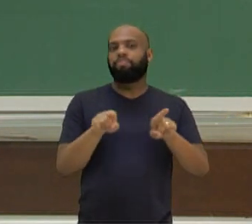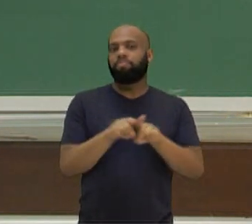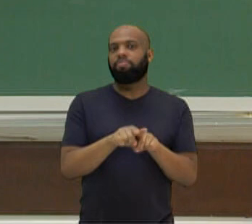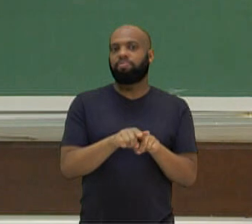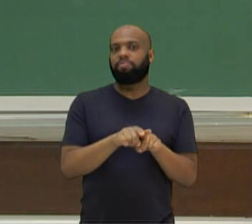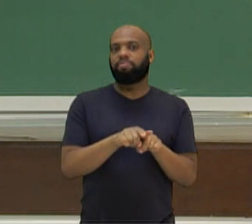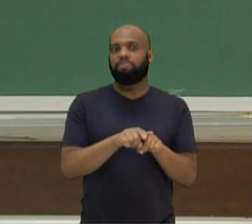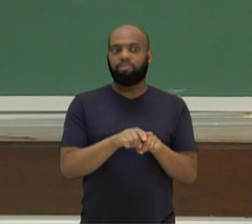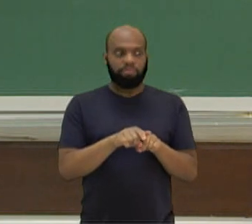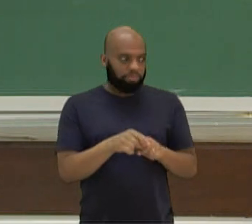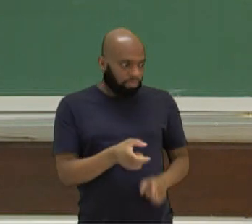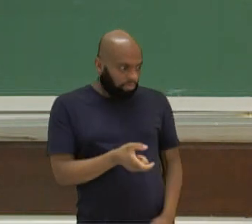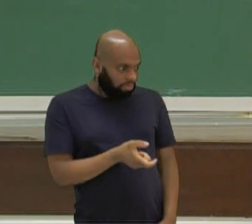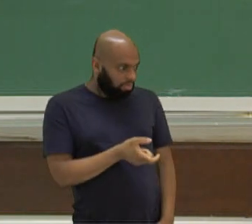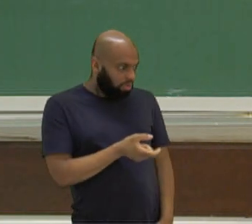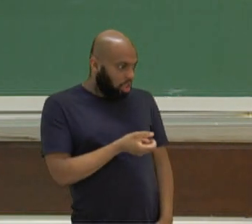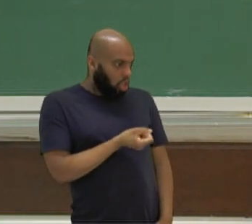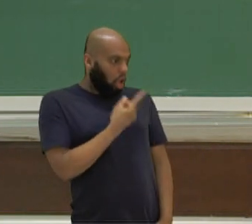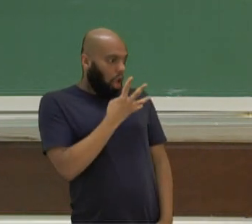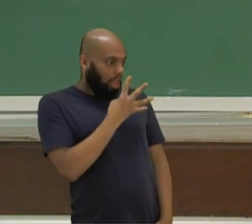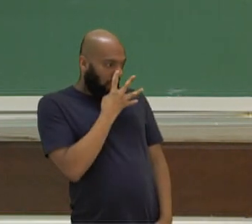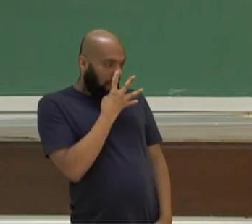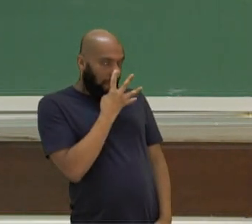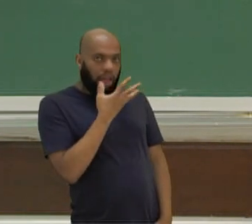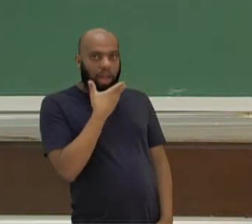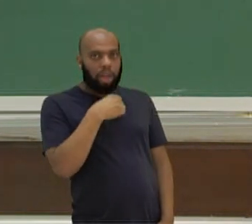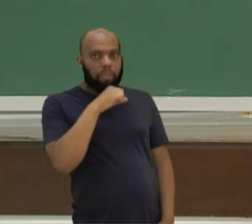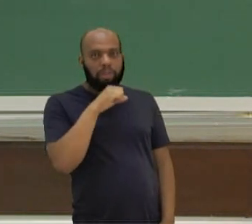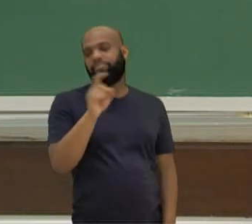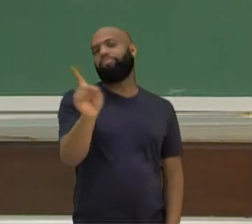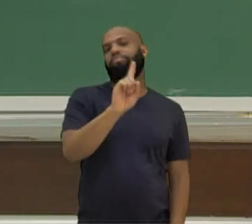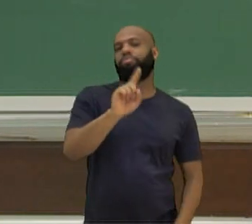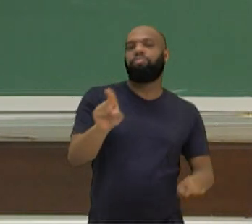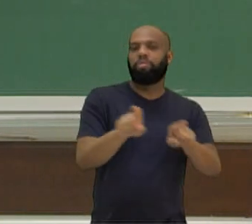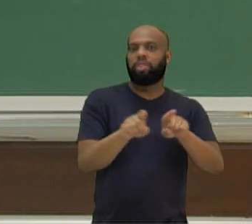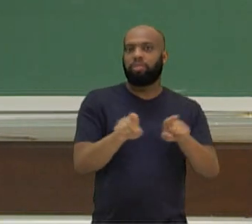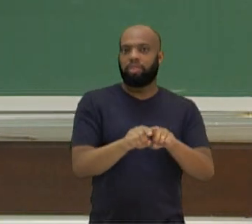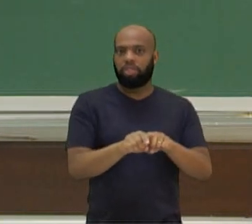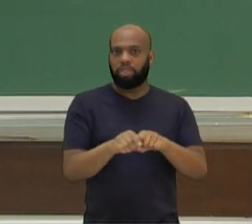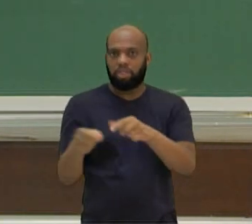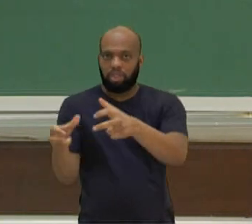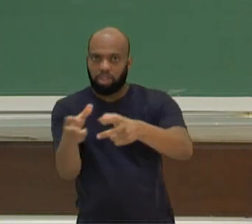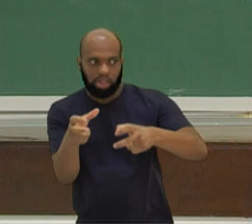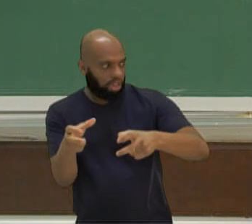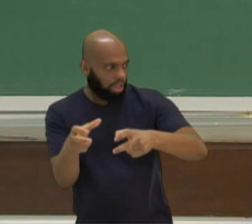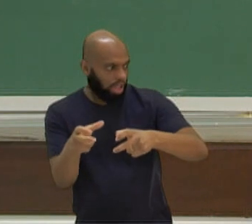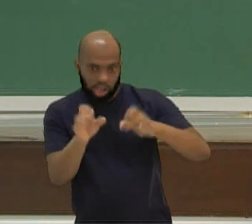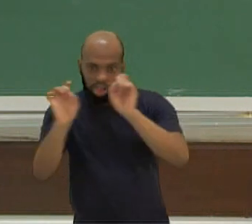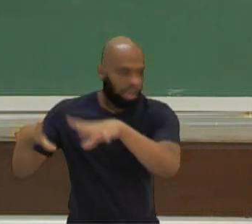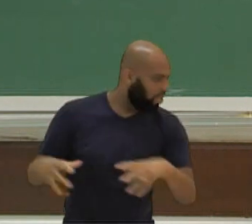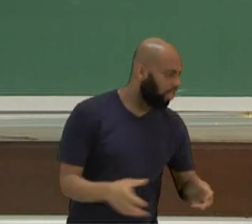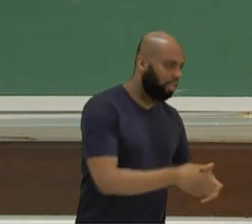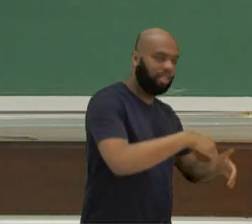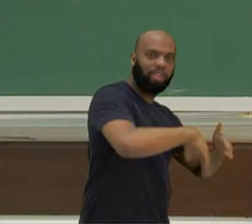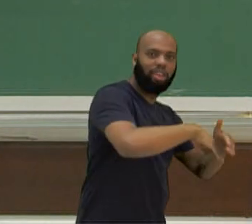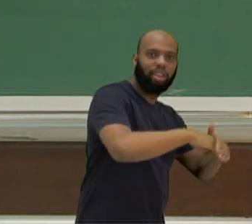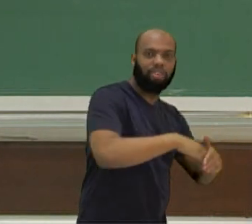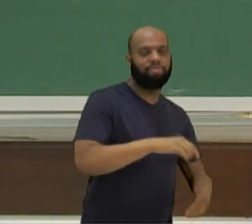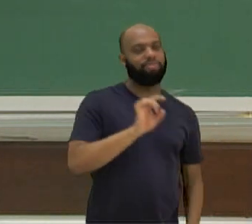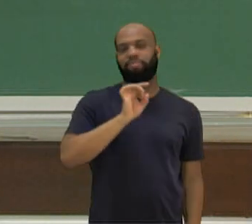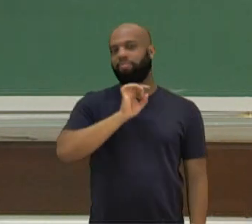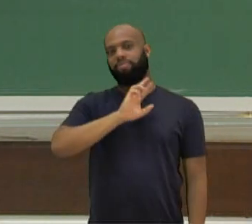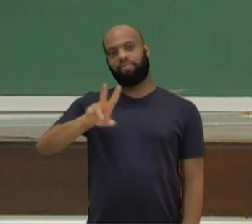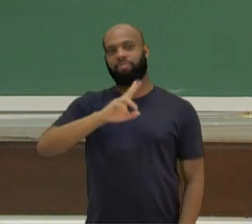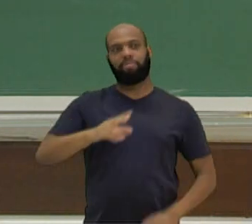ficou impressionado com a habilidade do pai, e nem se empolgou com a bola e deixou o videogame. Então, só tem uma possibilidade